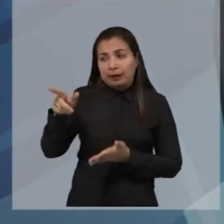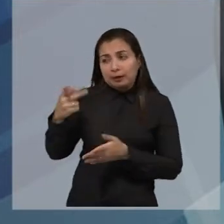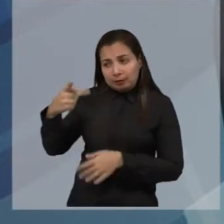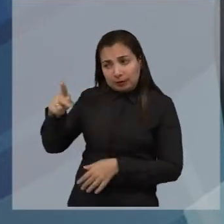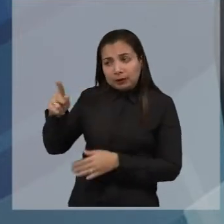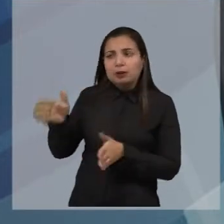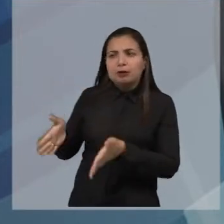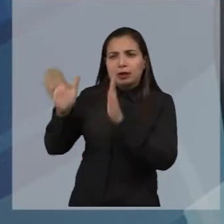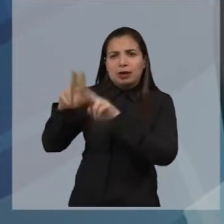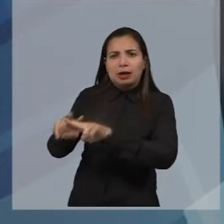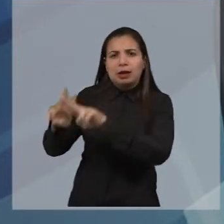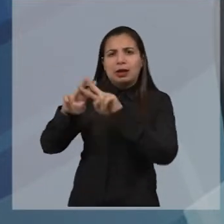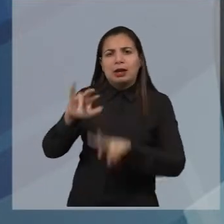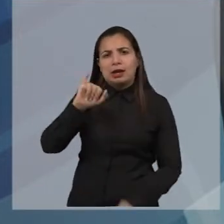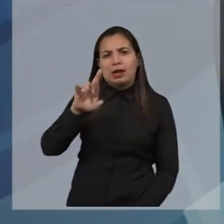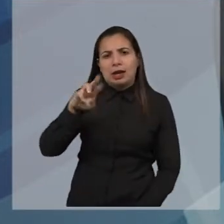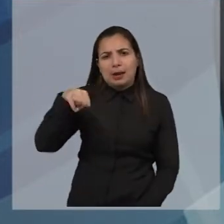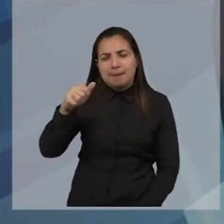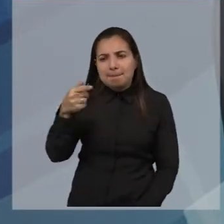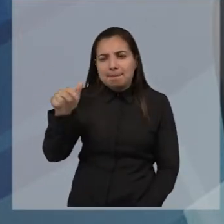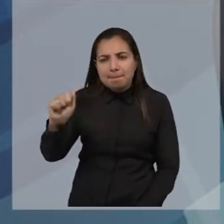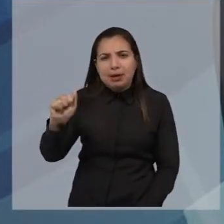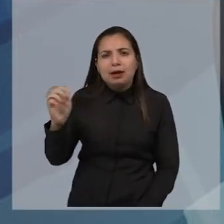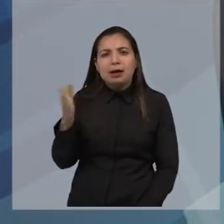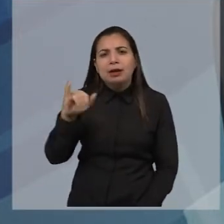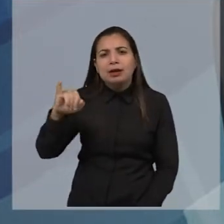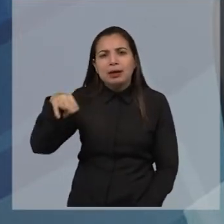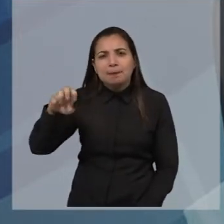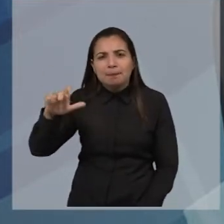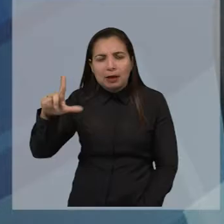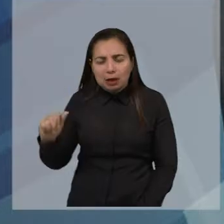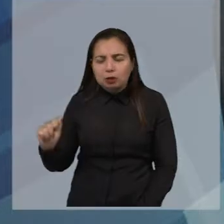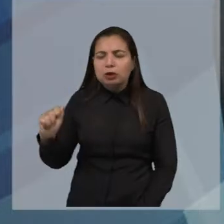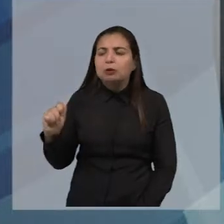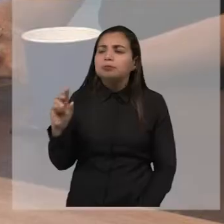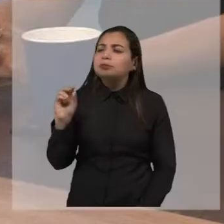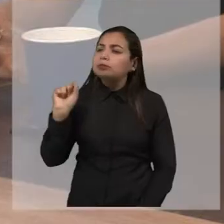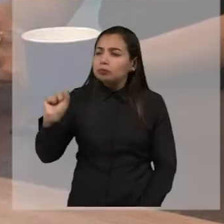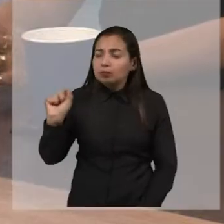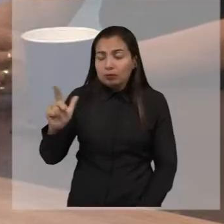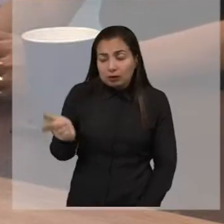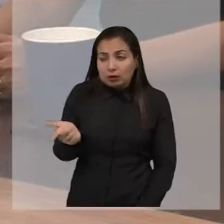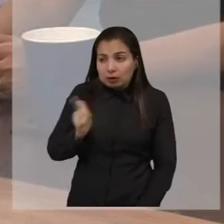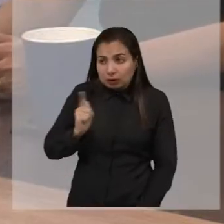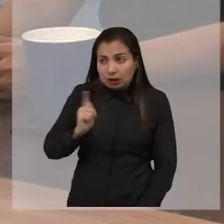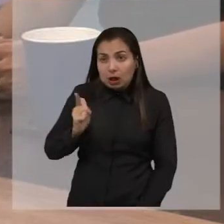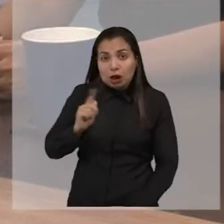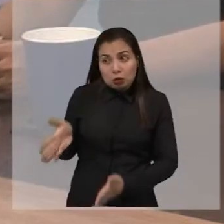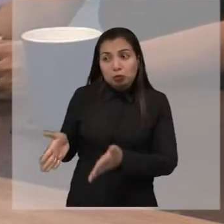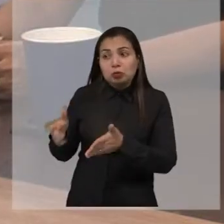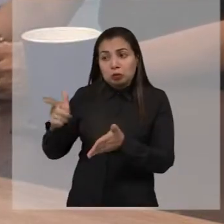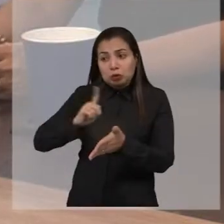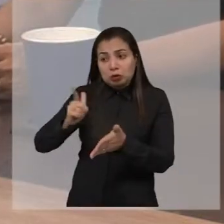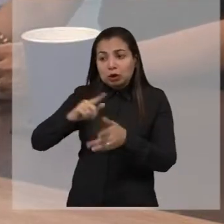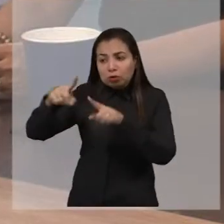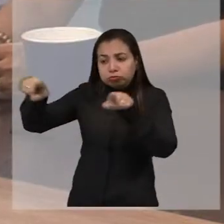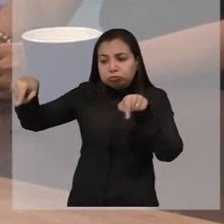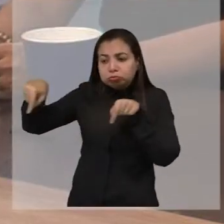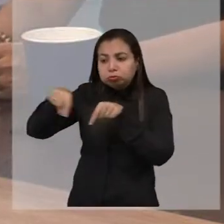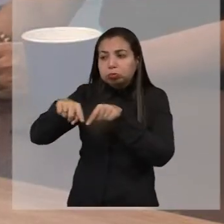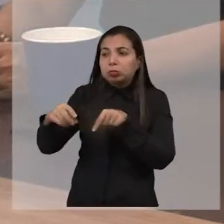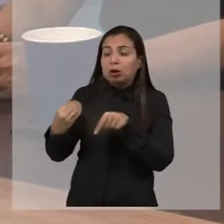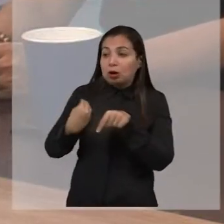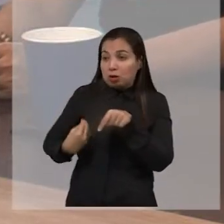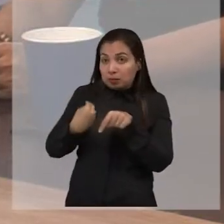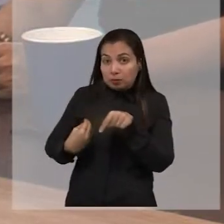primeira coisa que foi importante para a existência, pelo que eu entendo, foi uma estrutura. Ou seja, você tem uma estrutura